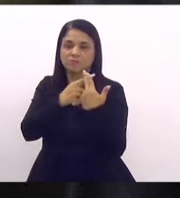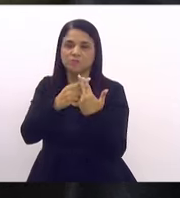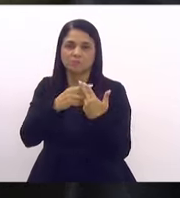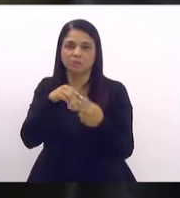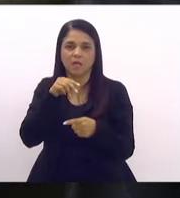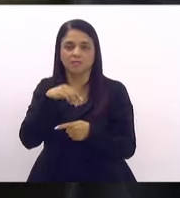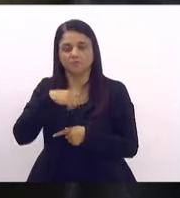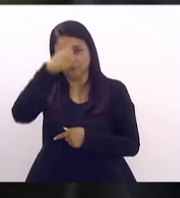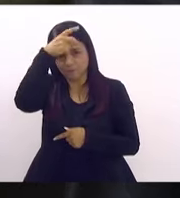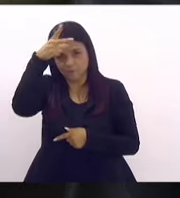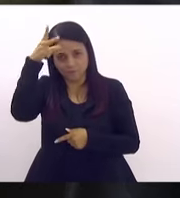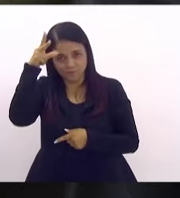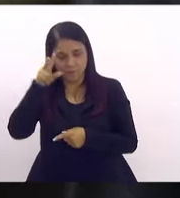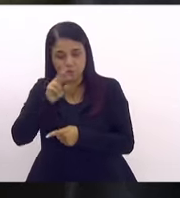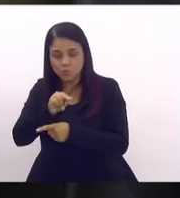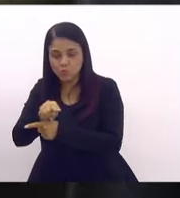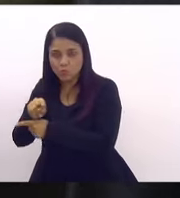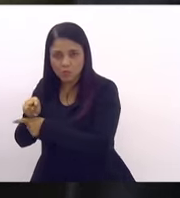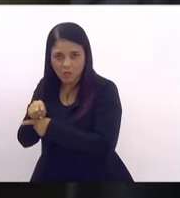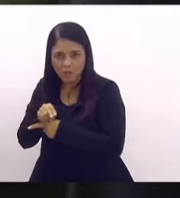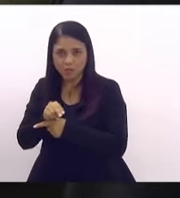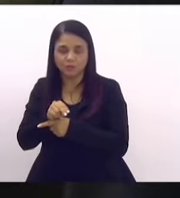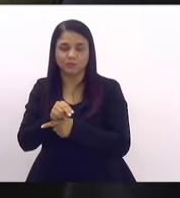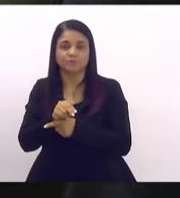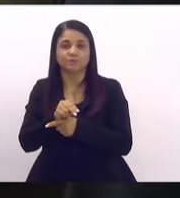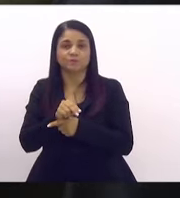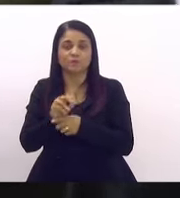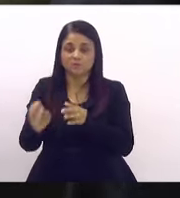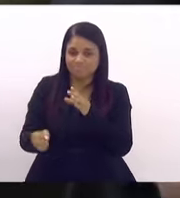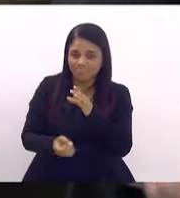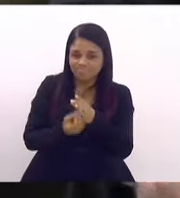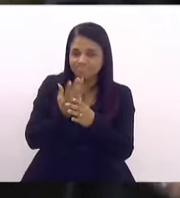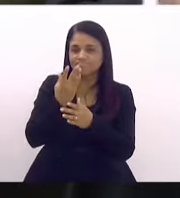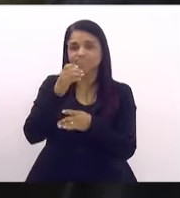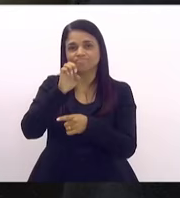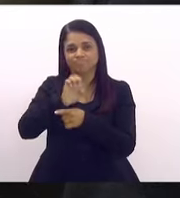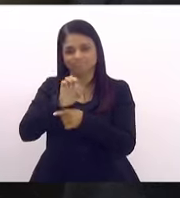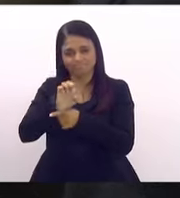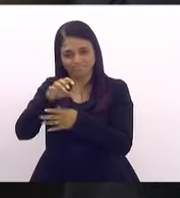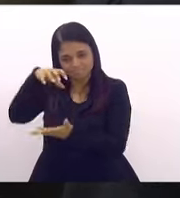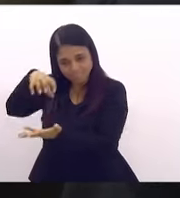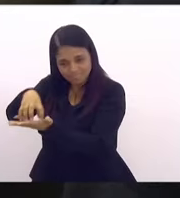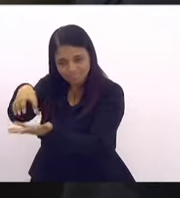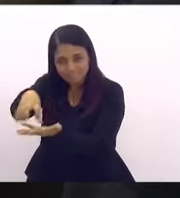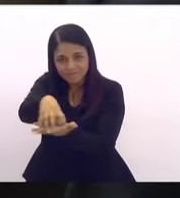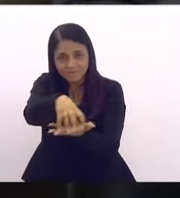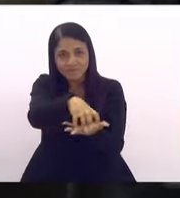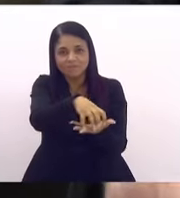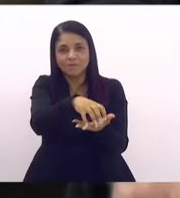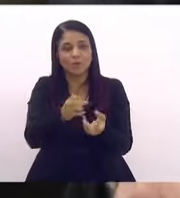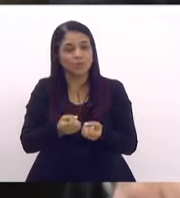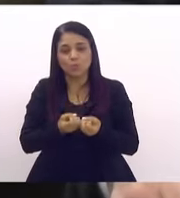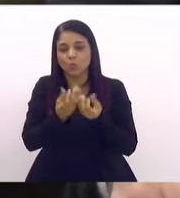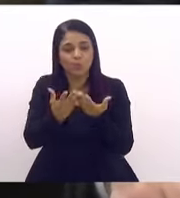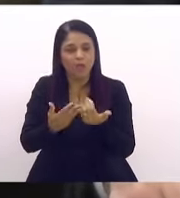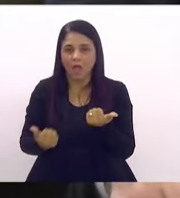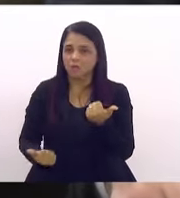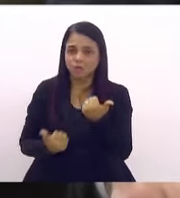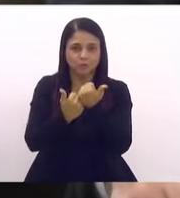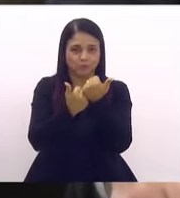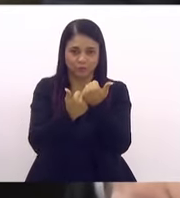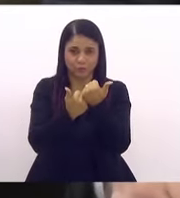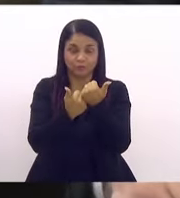né? Então, o Estado cria as unidades de conservação, mas não dá o devido suporte. Então,